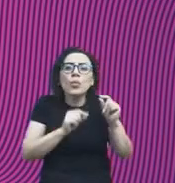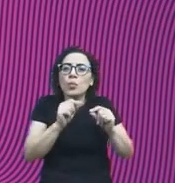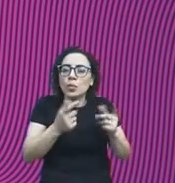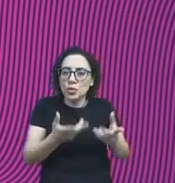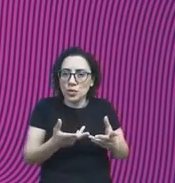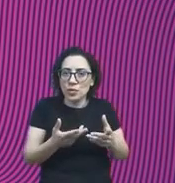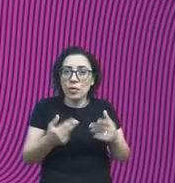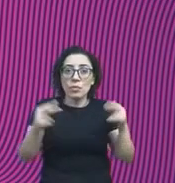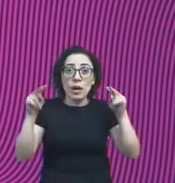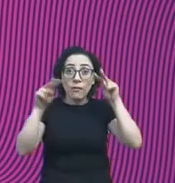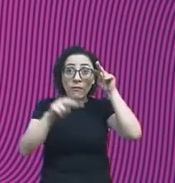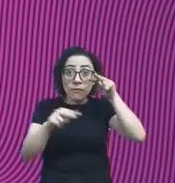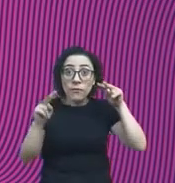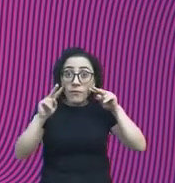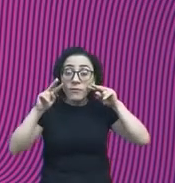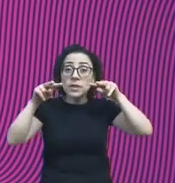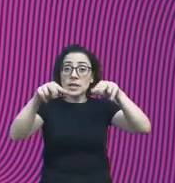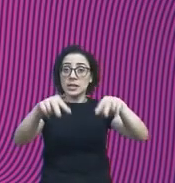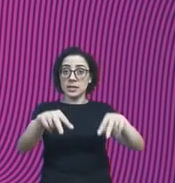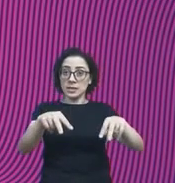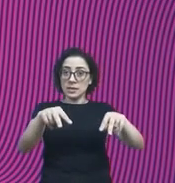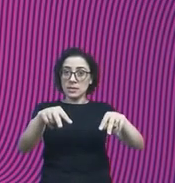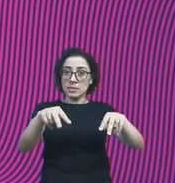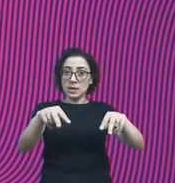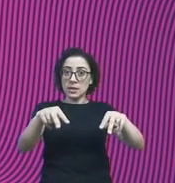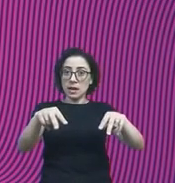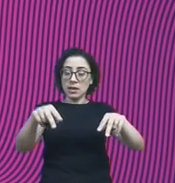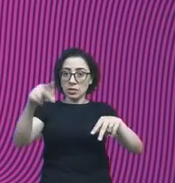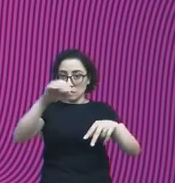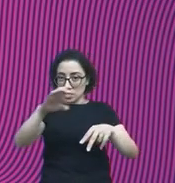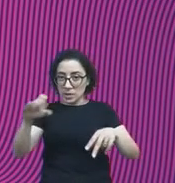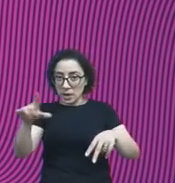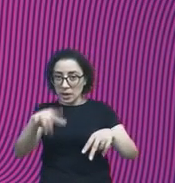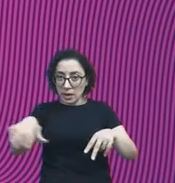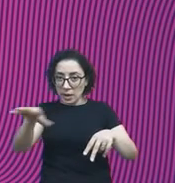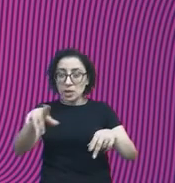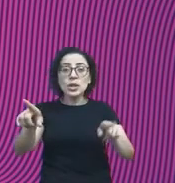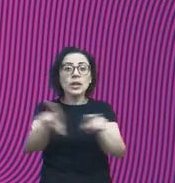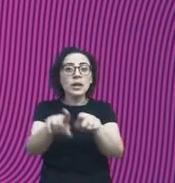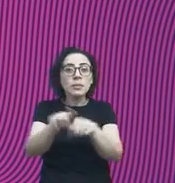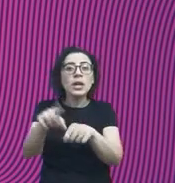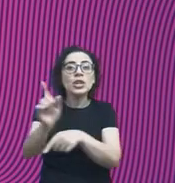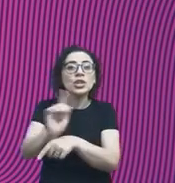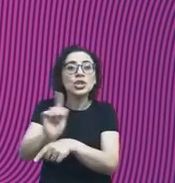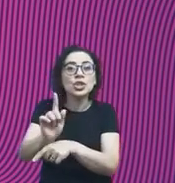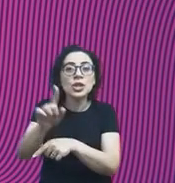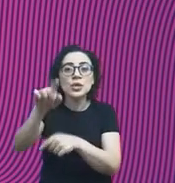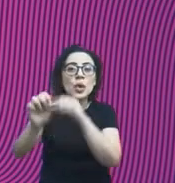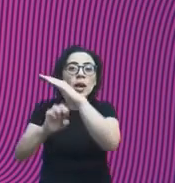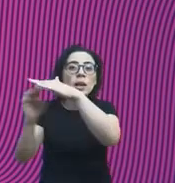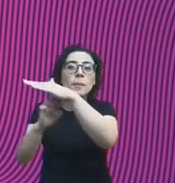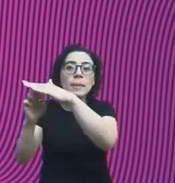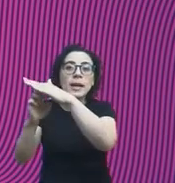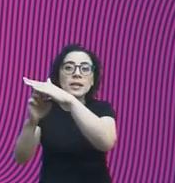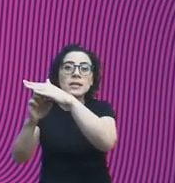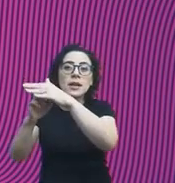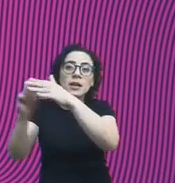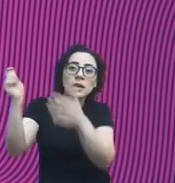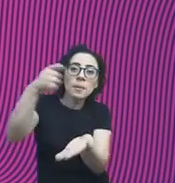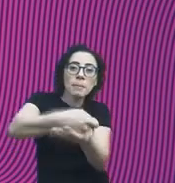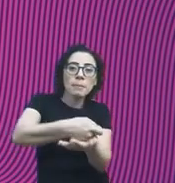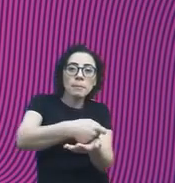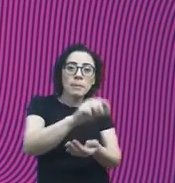para o consumidor e para os gestores de saúde, gestores das empresas, quem compra o serviço de saúde, para identificar isso. E elas vão ajudar muito